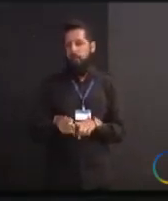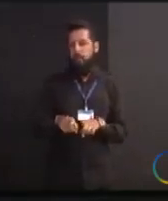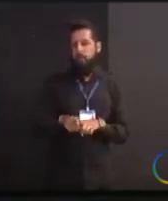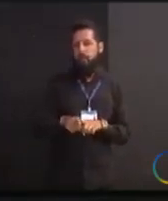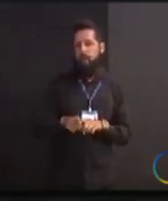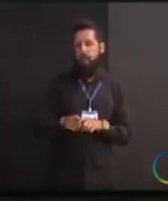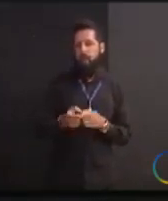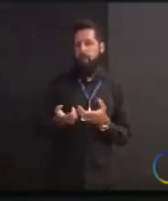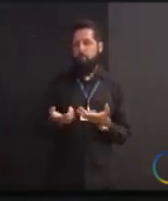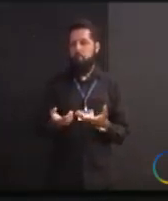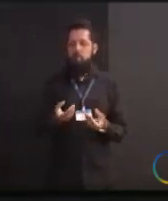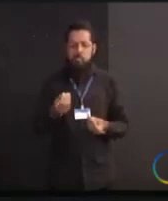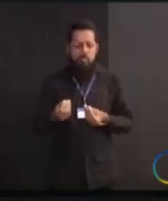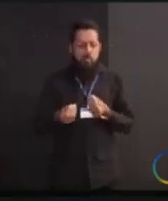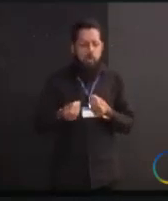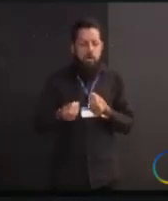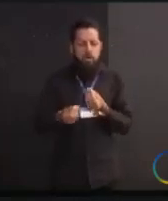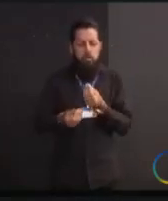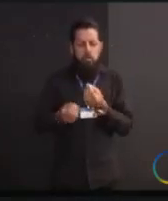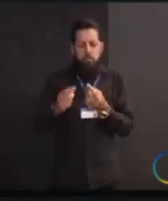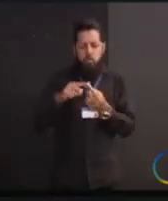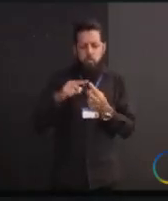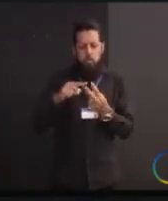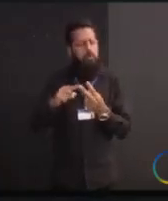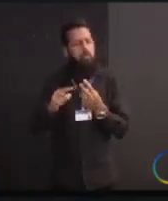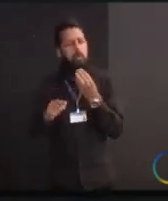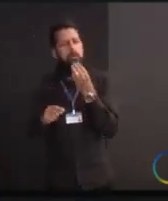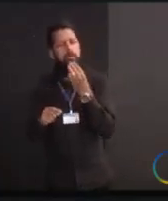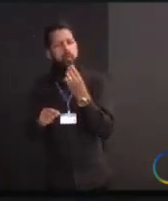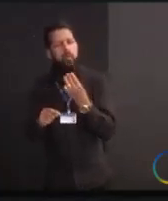formar uma outra cor.